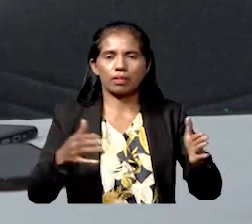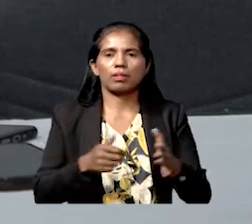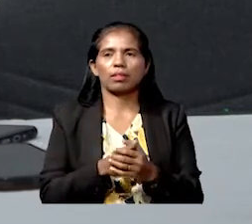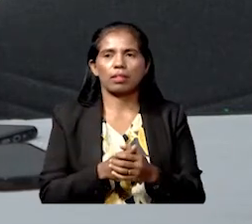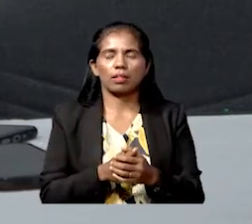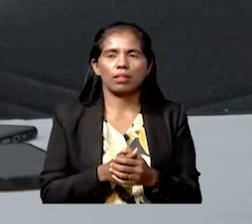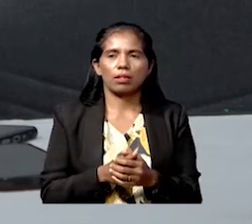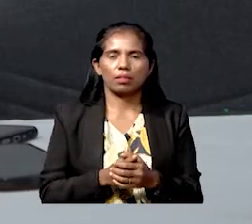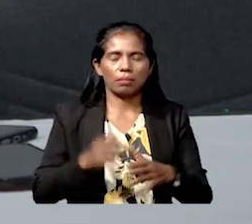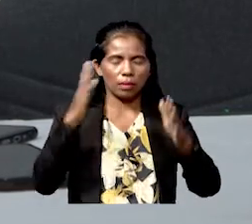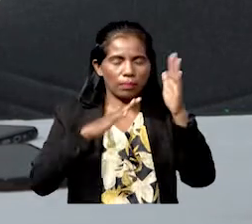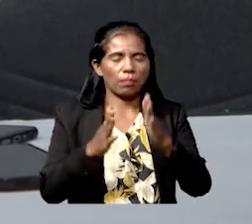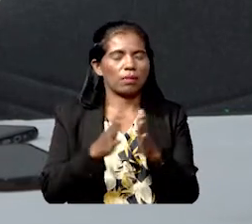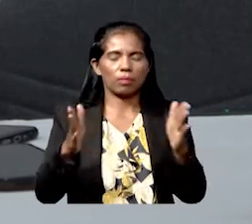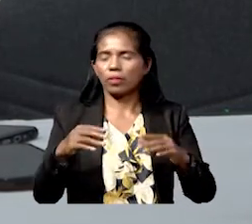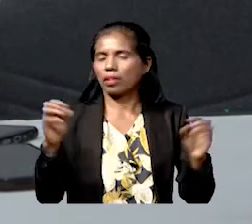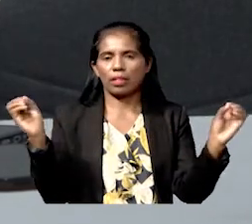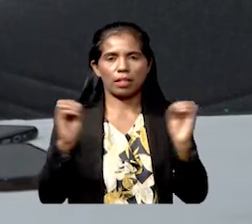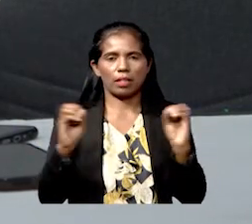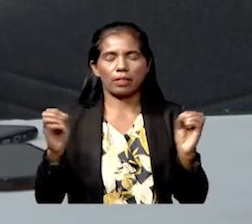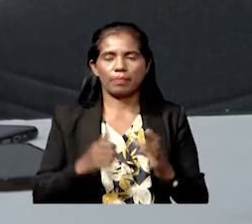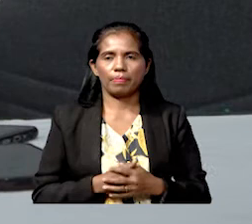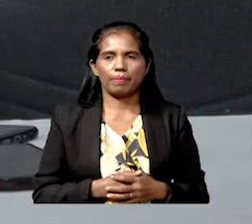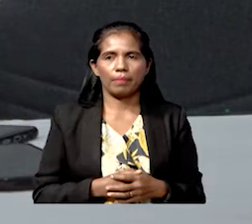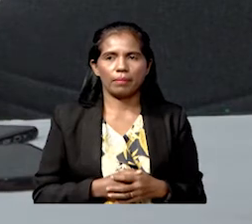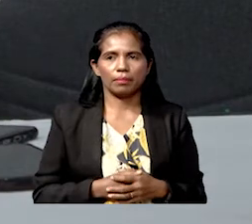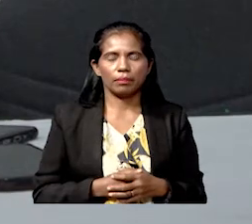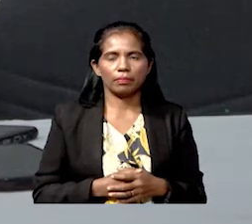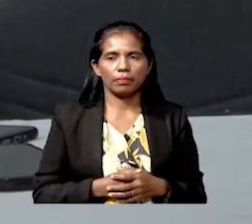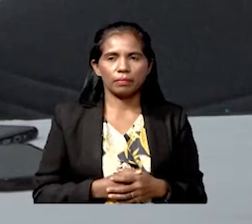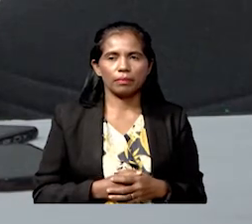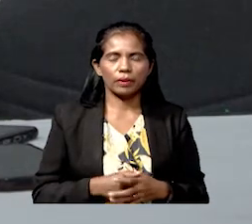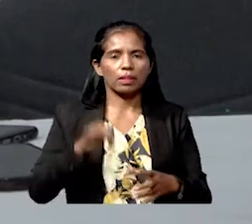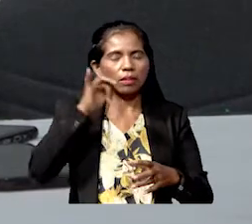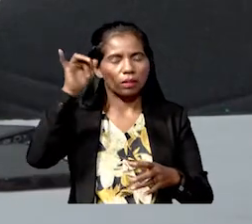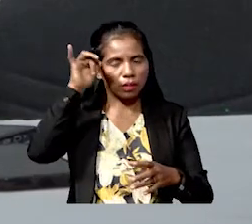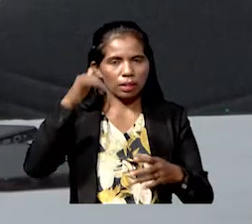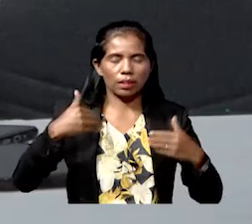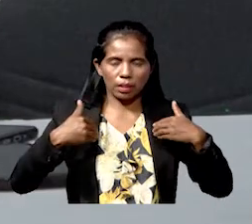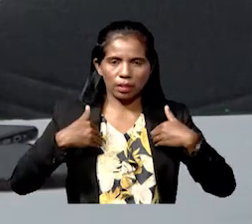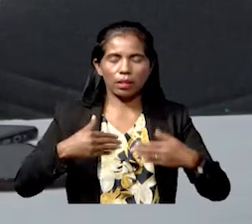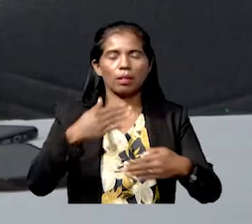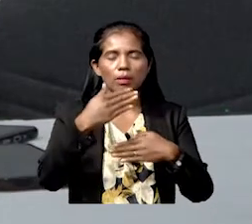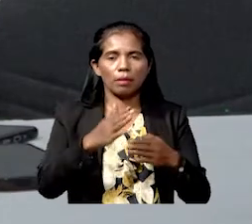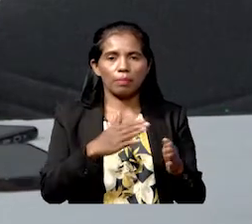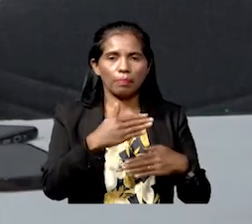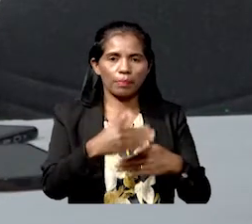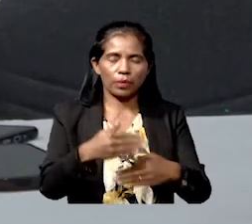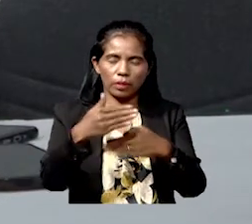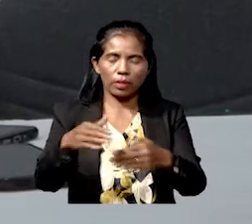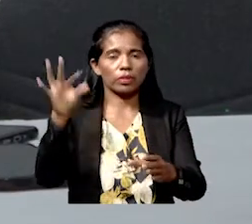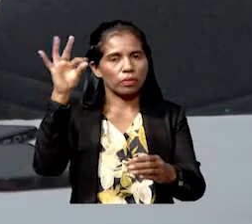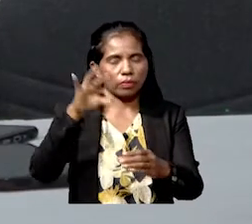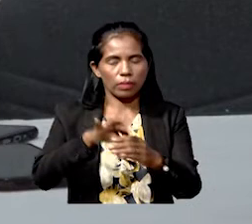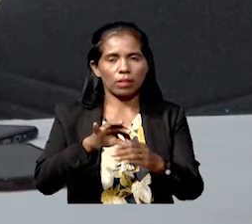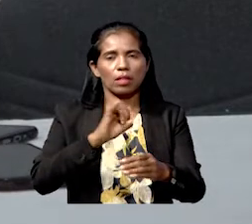lalau processo laiha, né, laiha. Iha hosek ya processo votação maka honing kataka